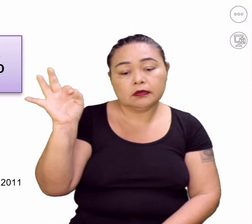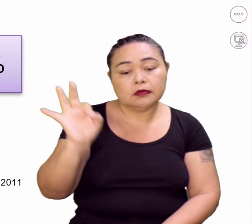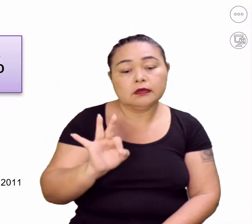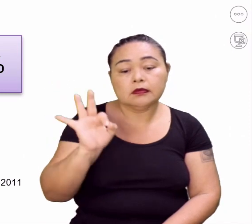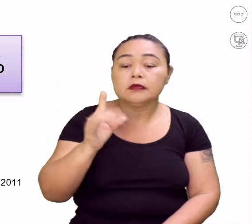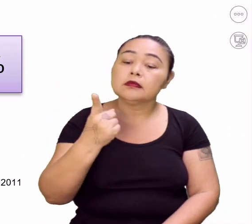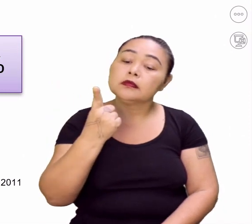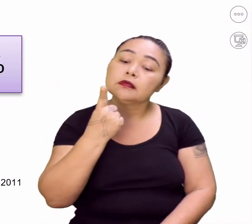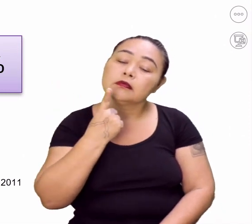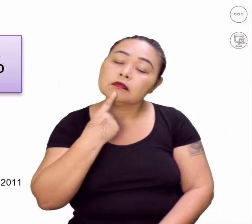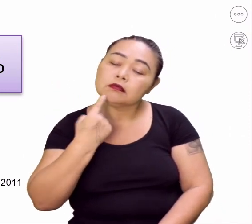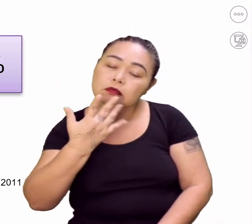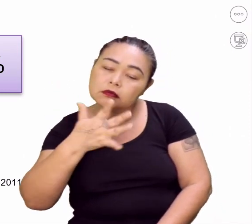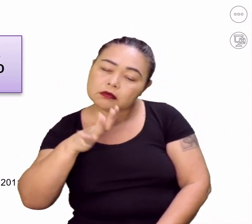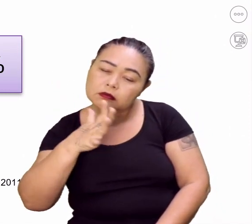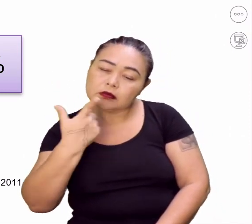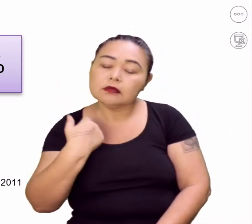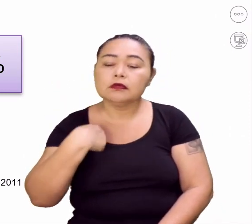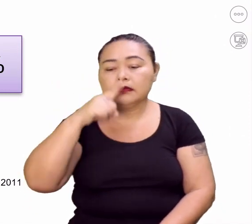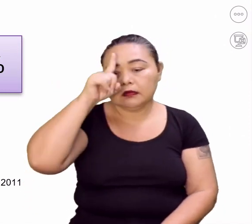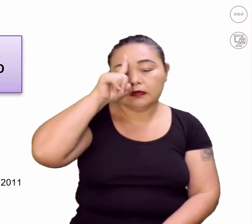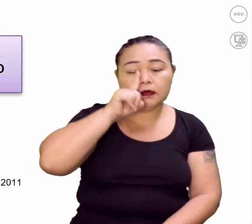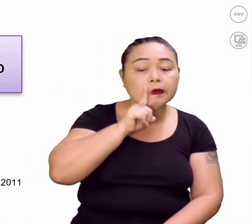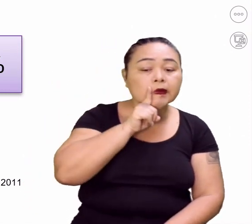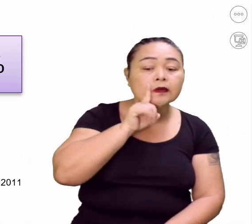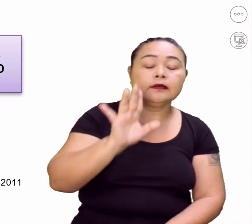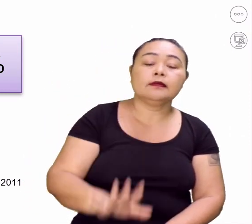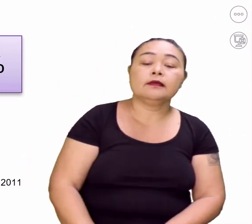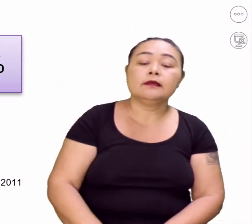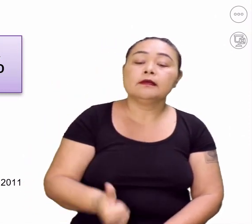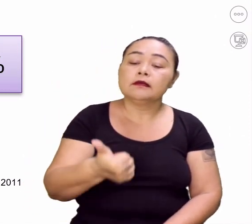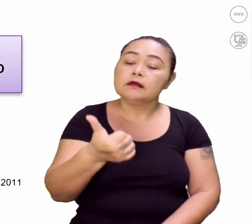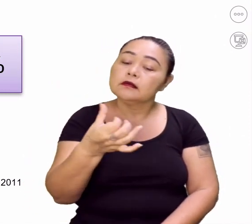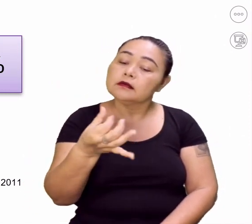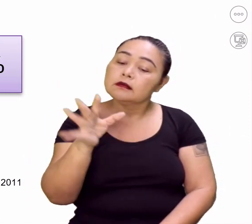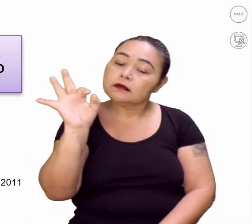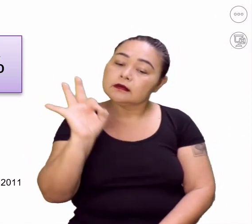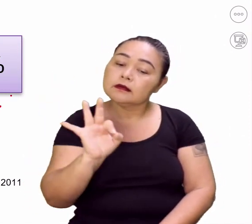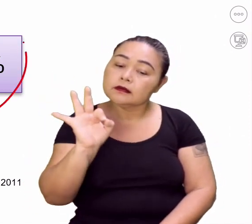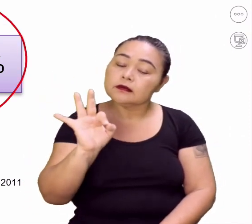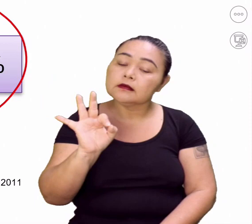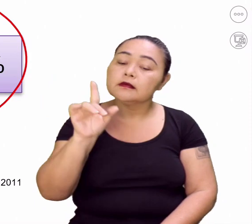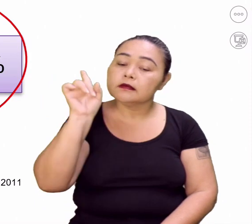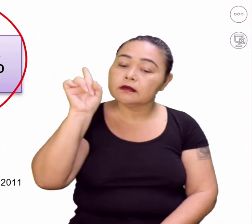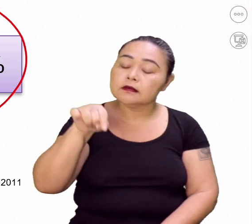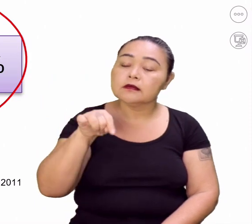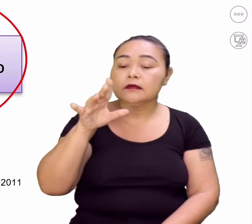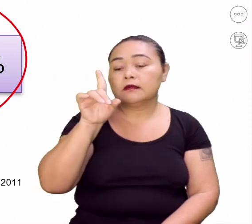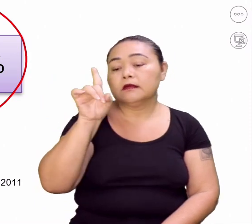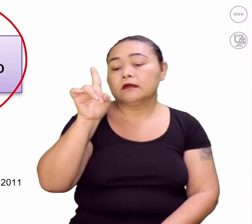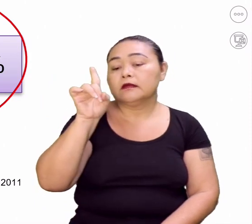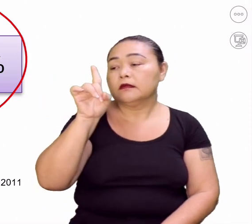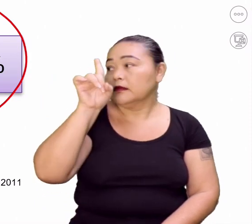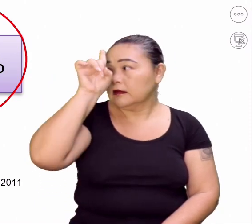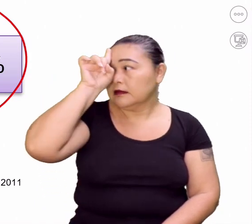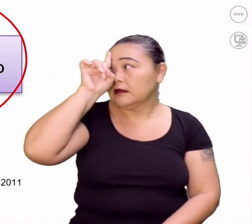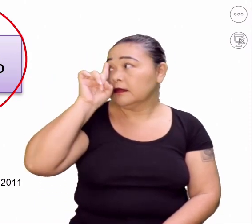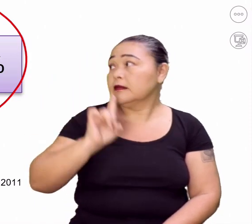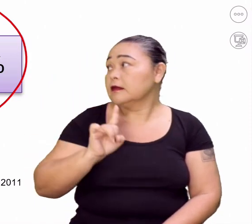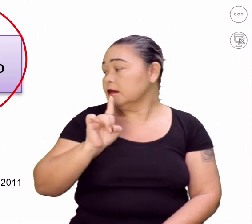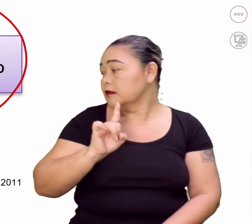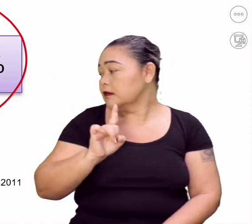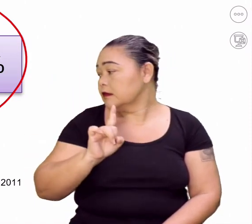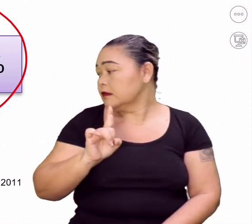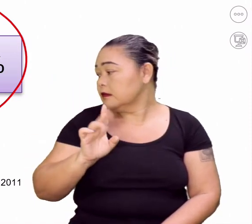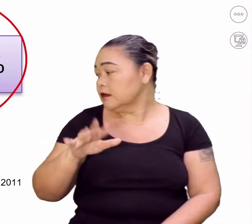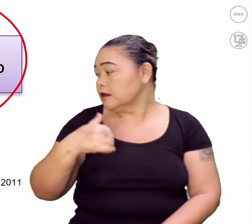26% é o latossolo vermelho-amarelo e 16% é o latossolo amarelo.